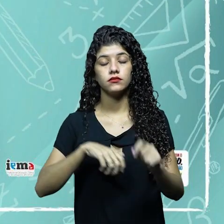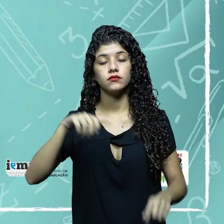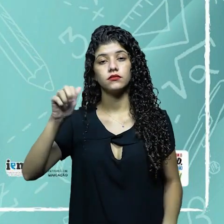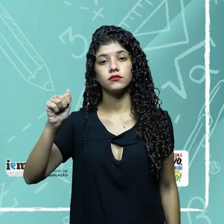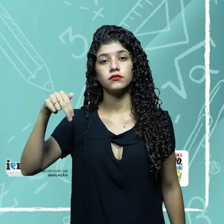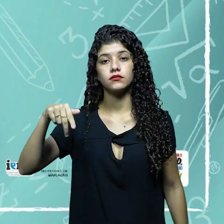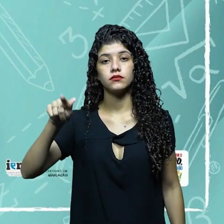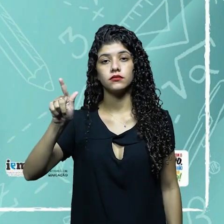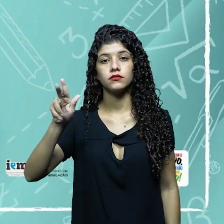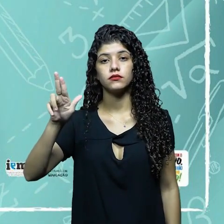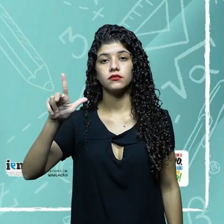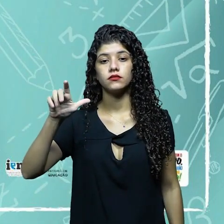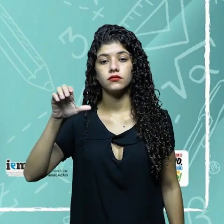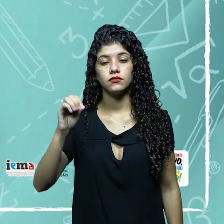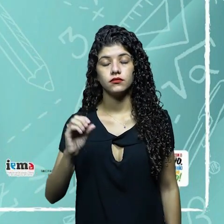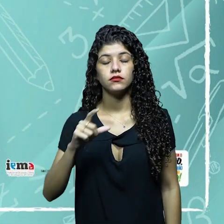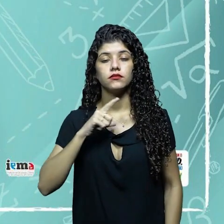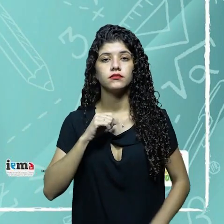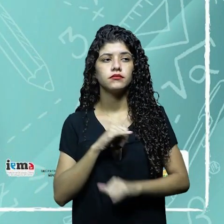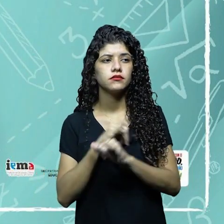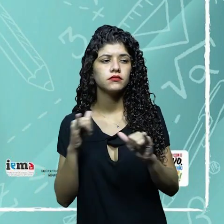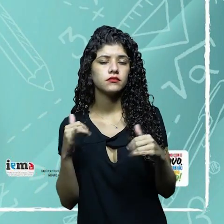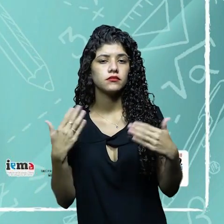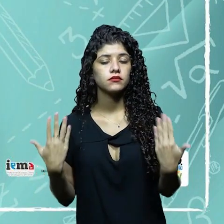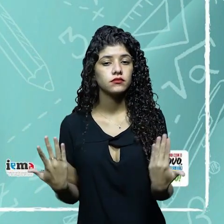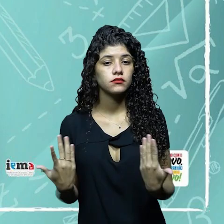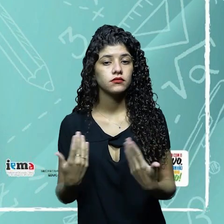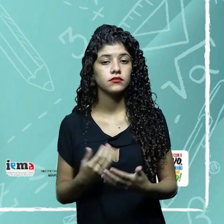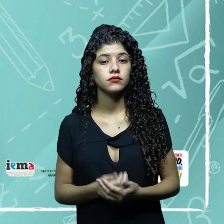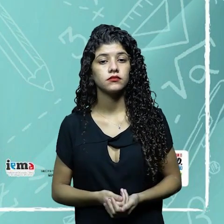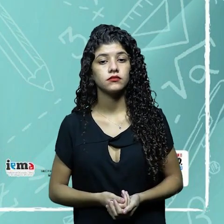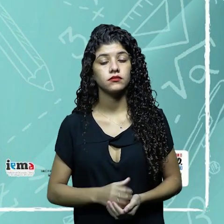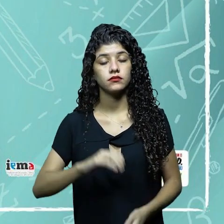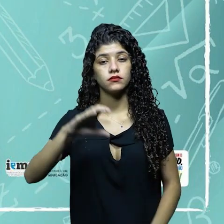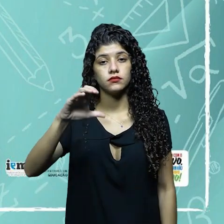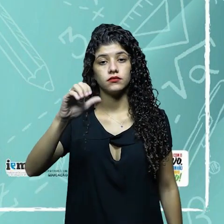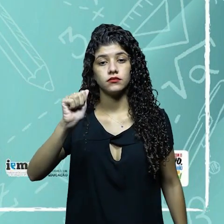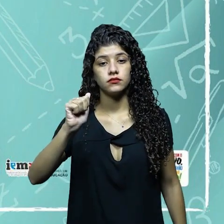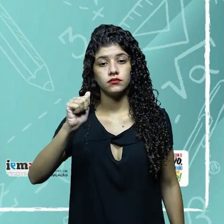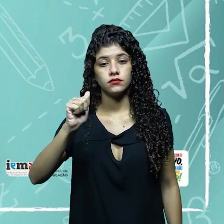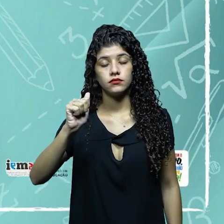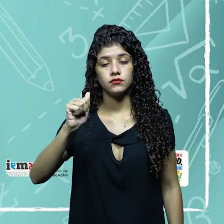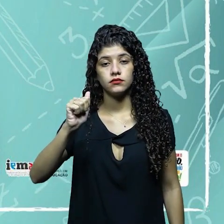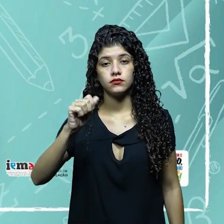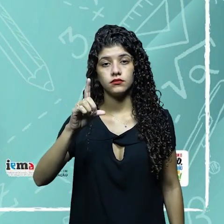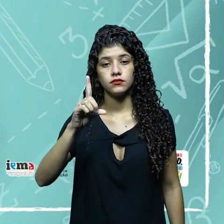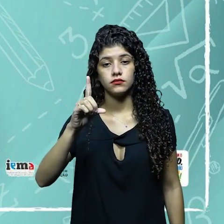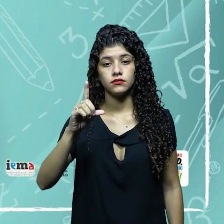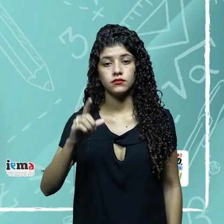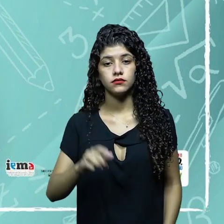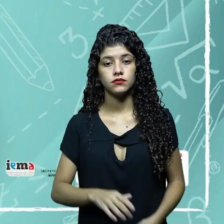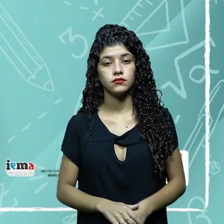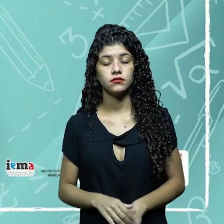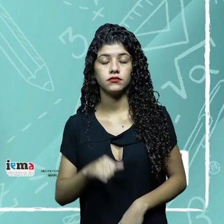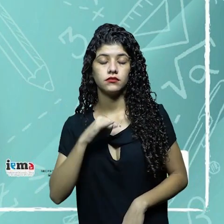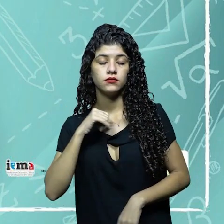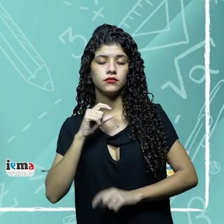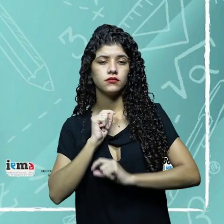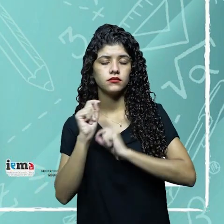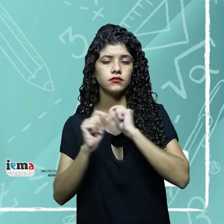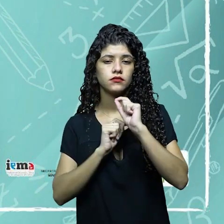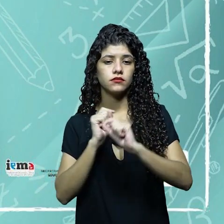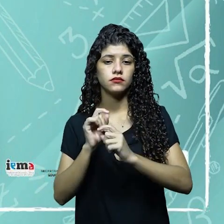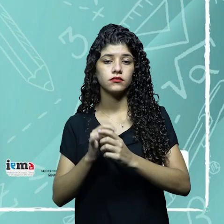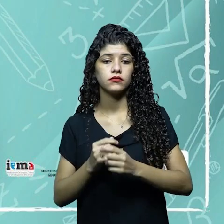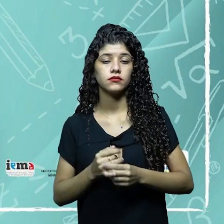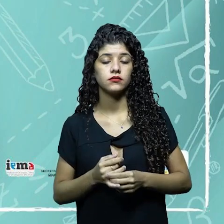eu informar o ângulo, o meu CAD ele só entende se eu colocar o sinal de menor que, tá? Somente. Isso,